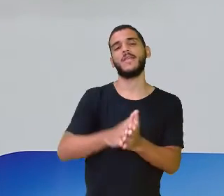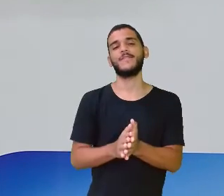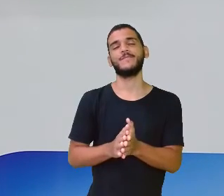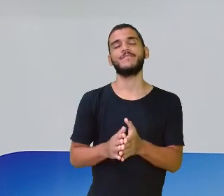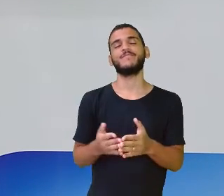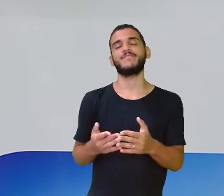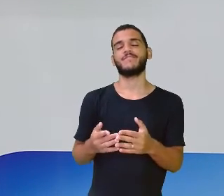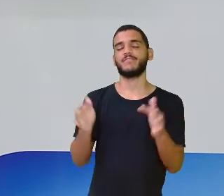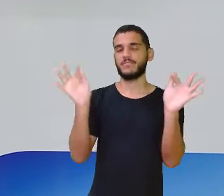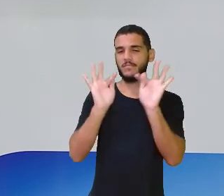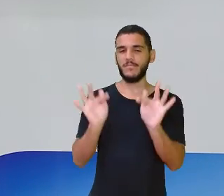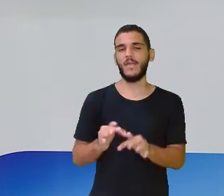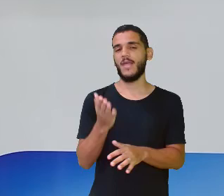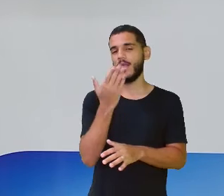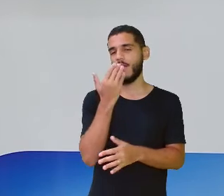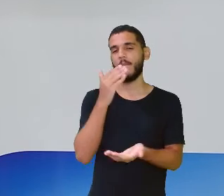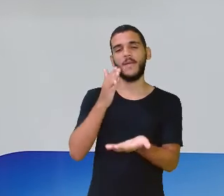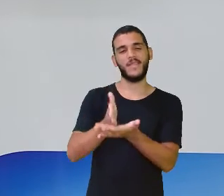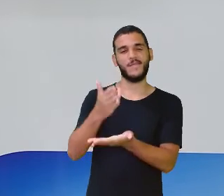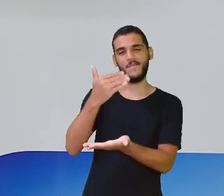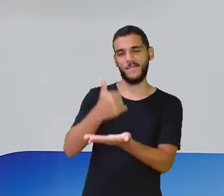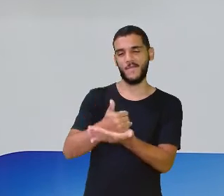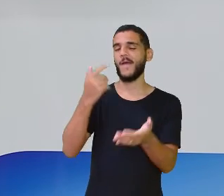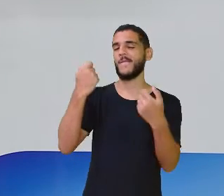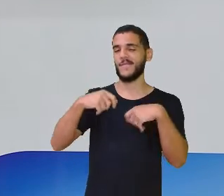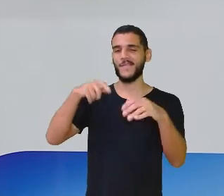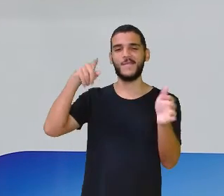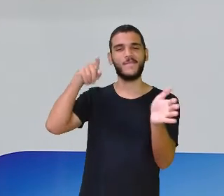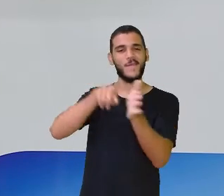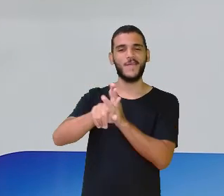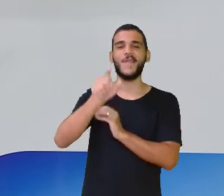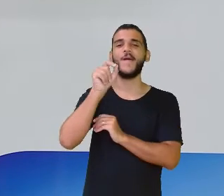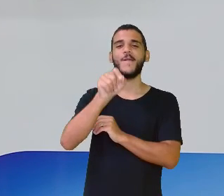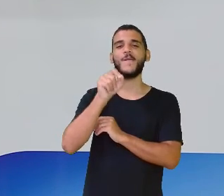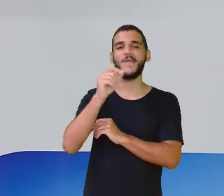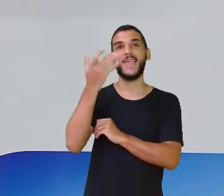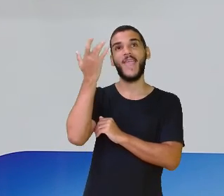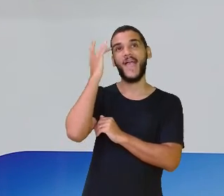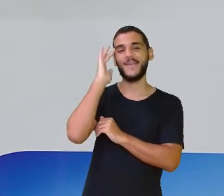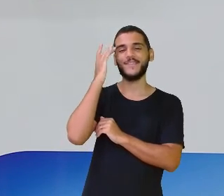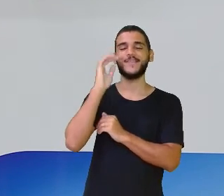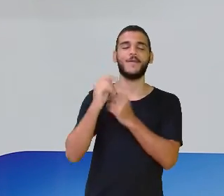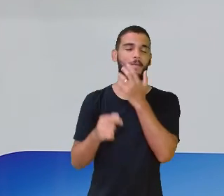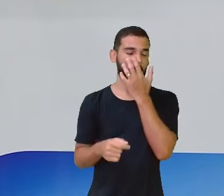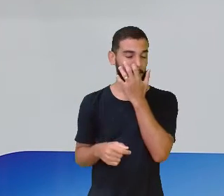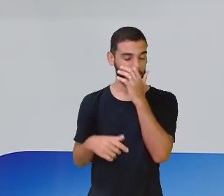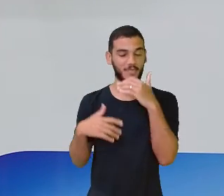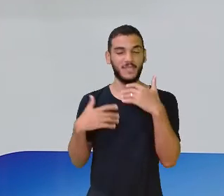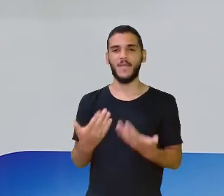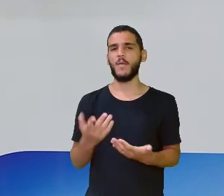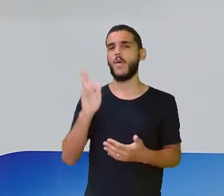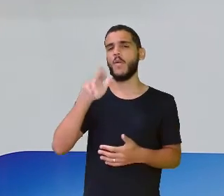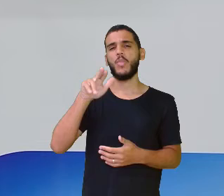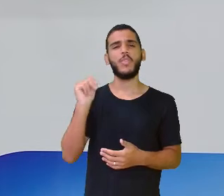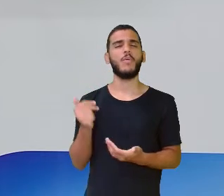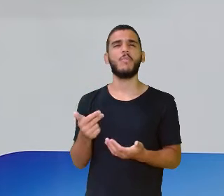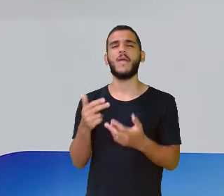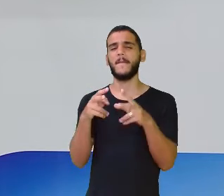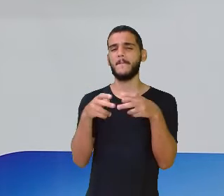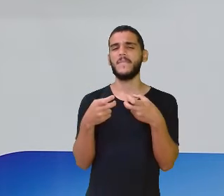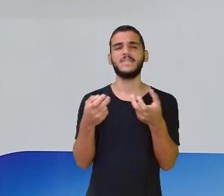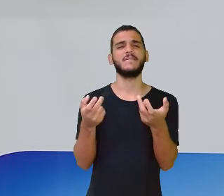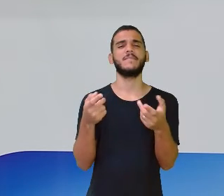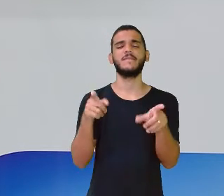ficaram felizes comendo o bolo, eu tenho que perguntar para ela o que é que ela achou. Vejam que eu também nunca tinha visto uma versão que citasse esse